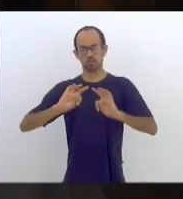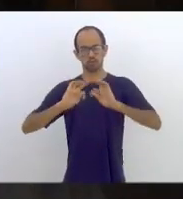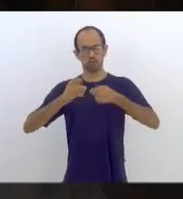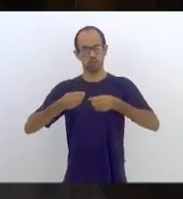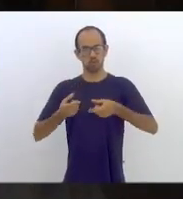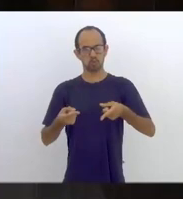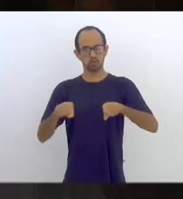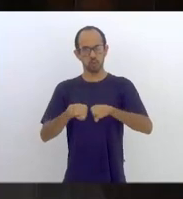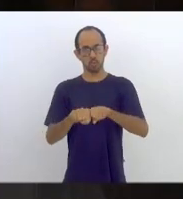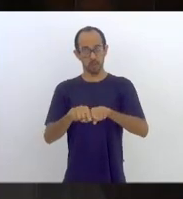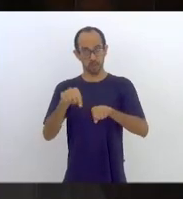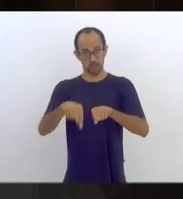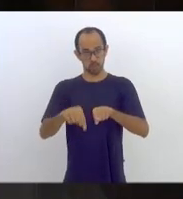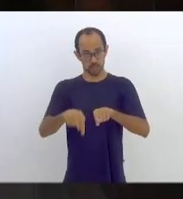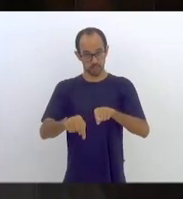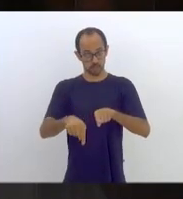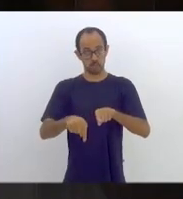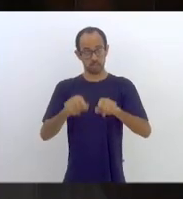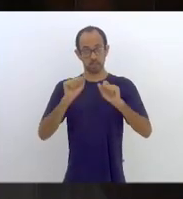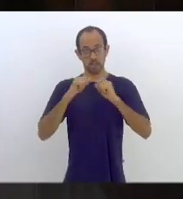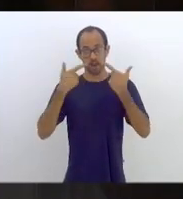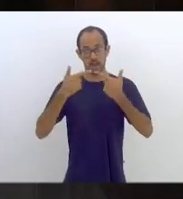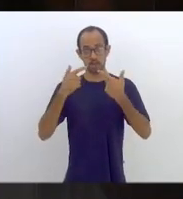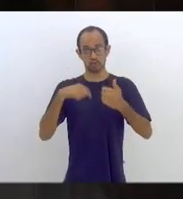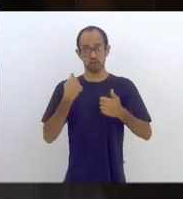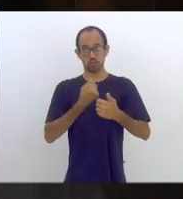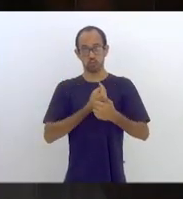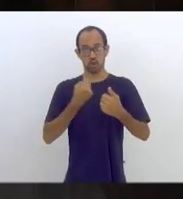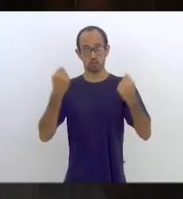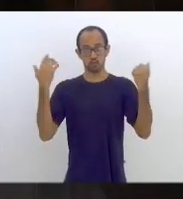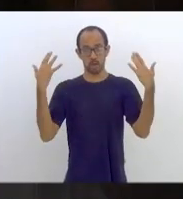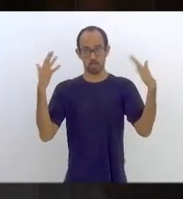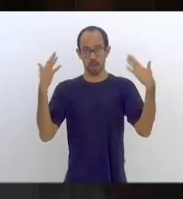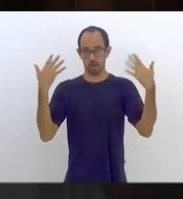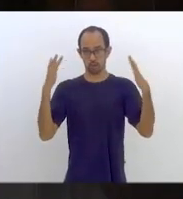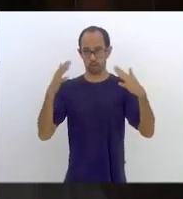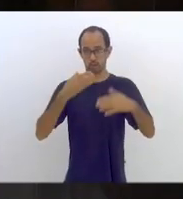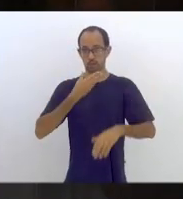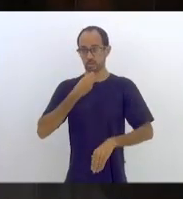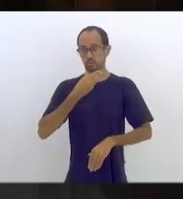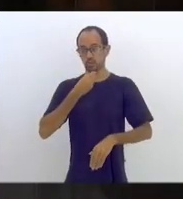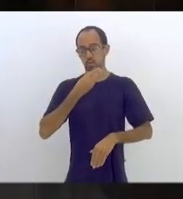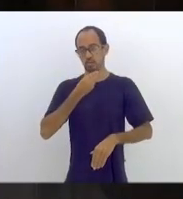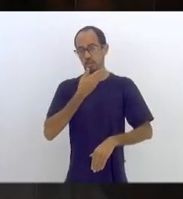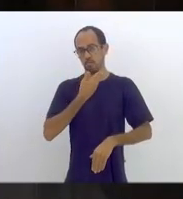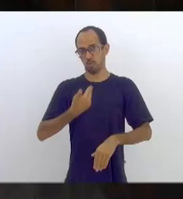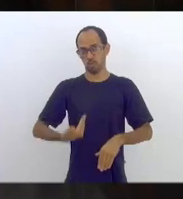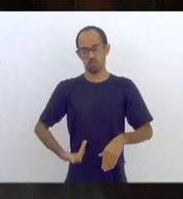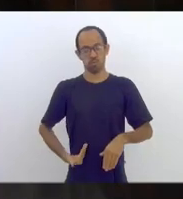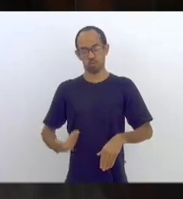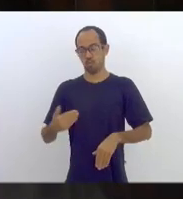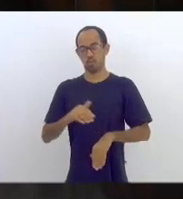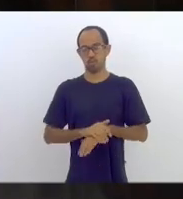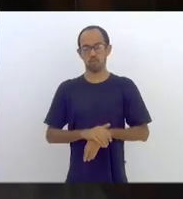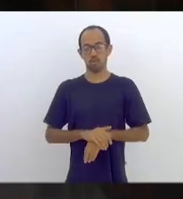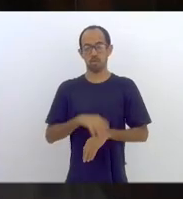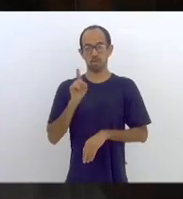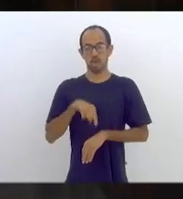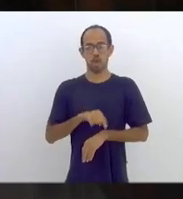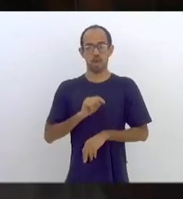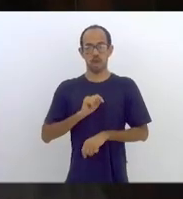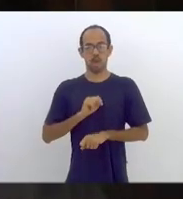companheiros deste Parlamento o nosso aplauso a este homem em público que é